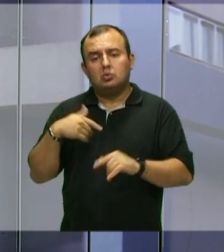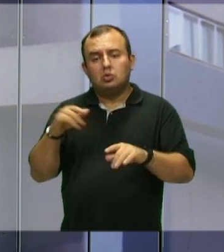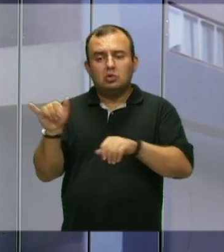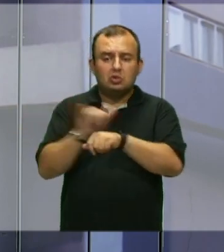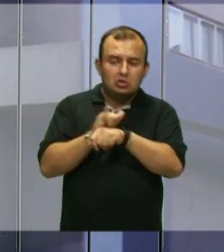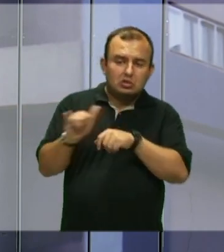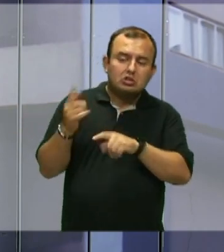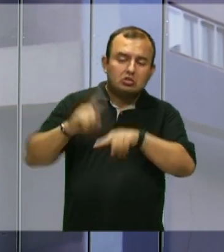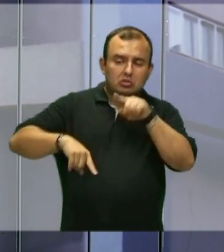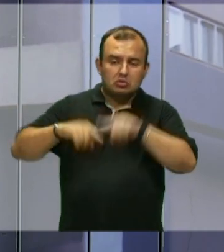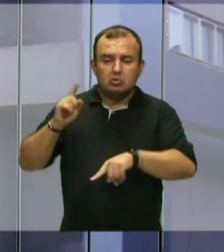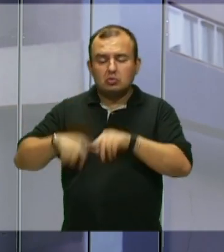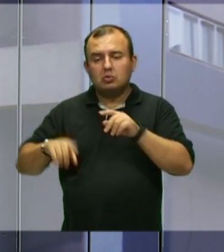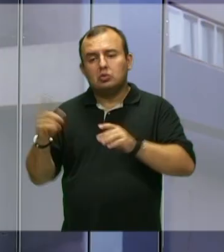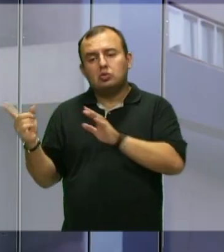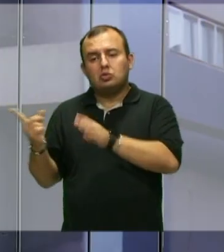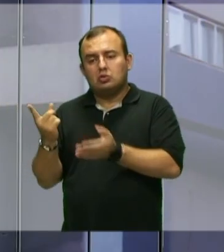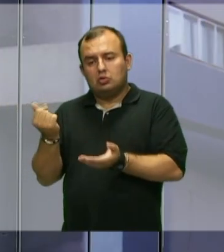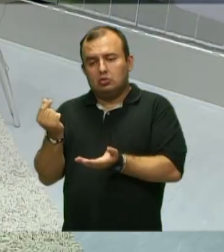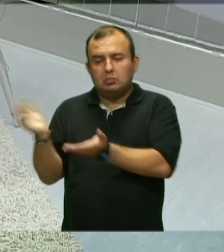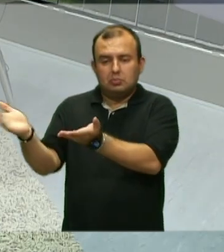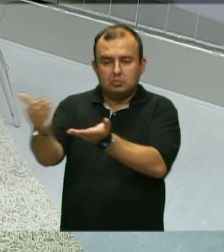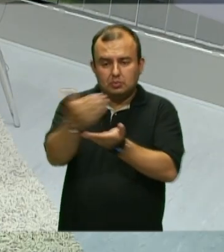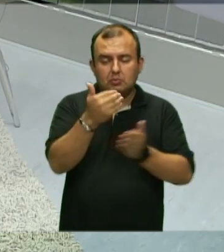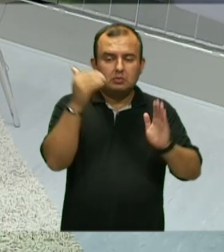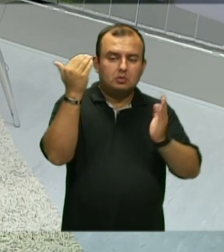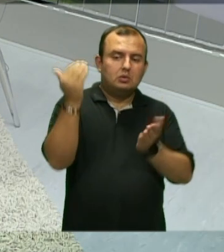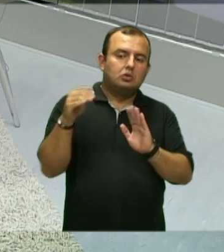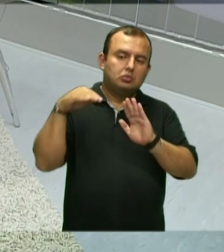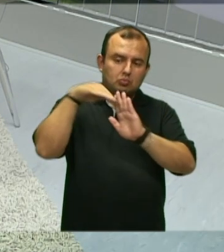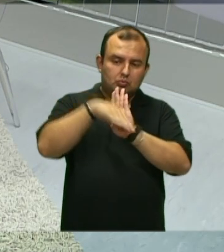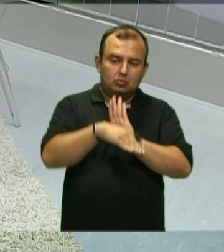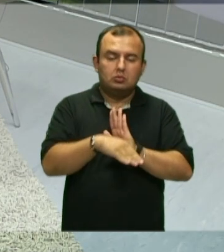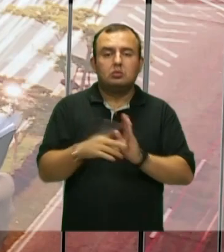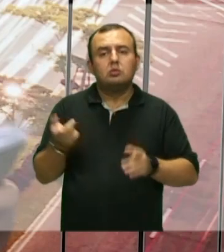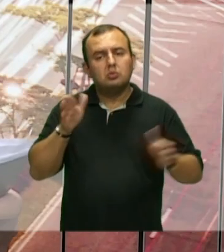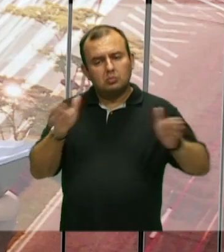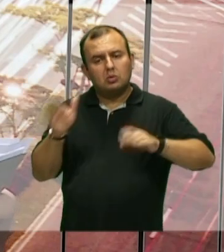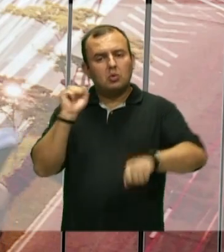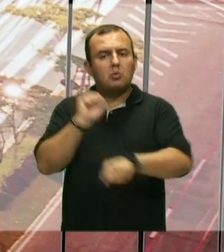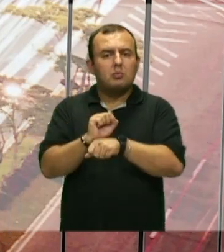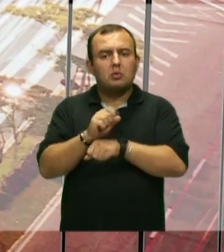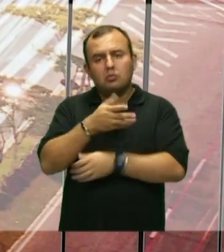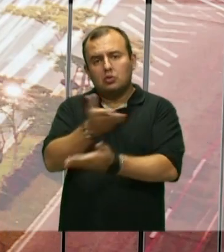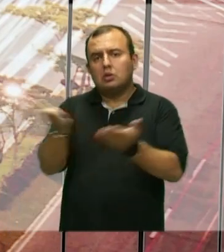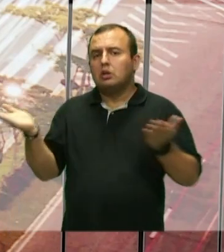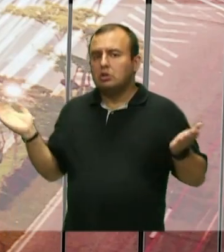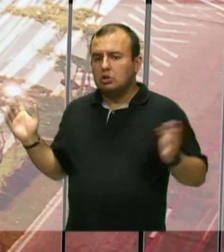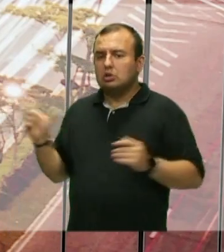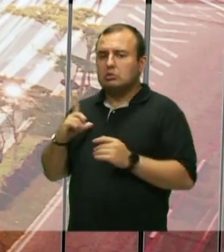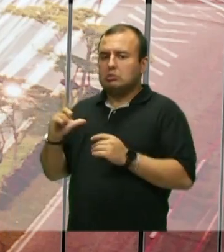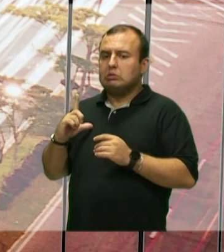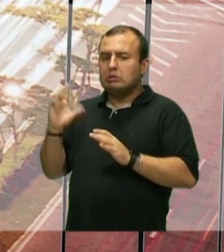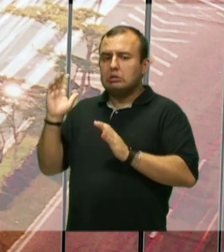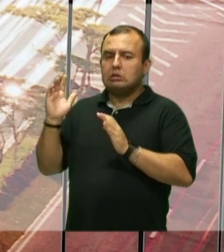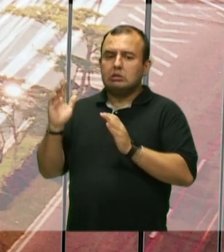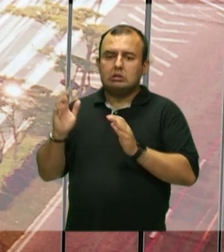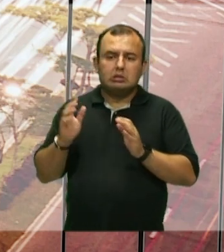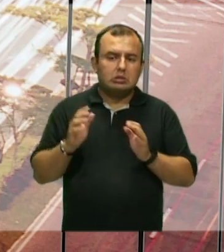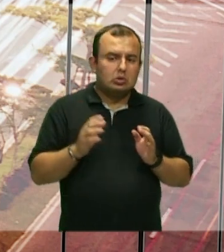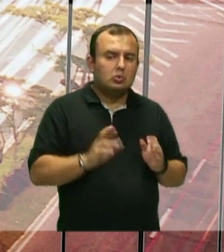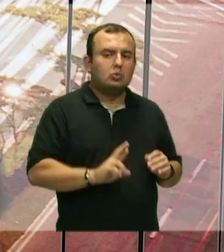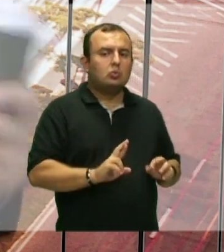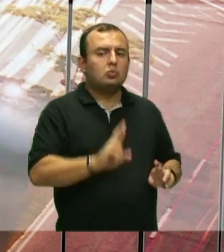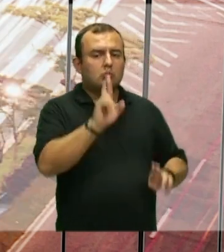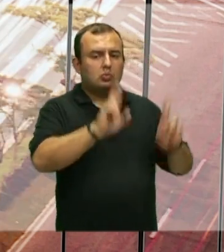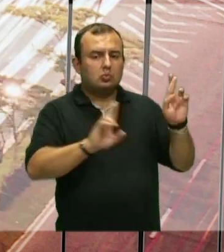com relação à queda de arrecadação do Porto de Itajaí. Depois desse período parado, vocês já têm um diagnóstico dos atores responsáveis